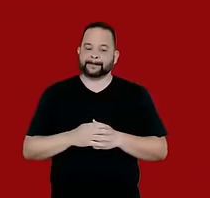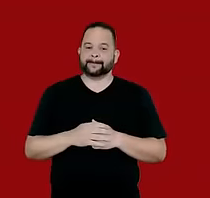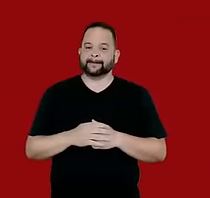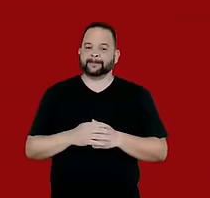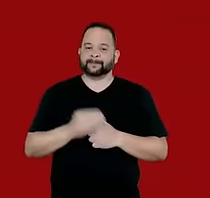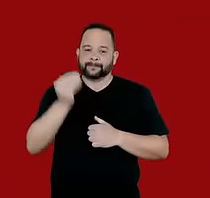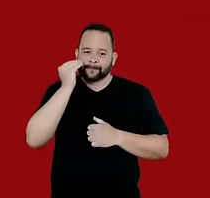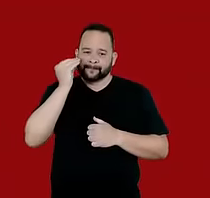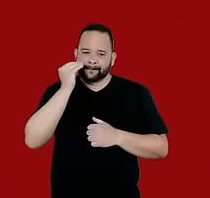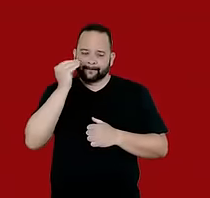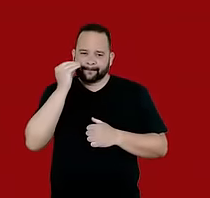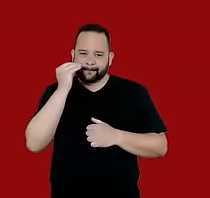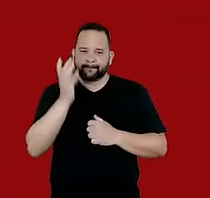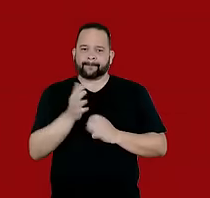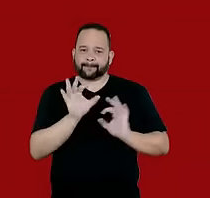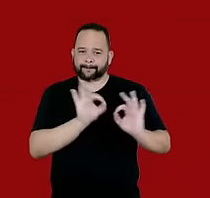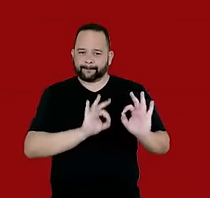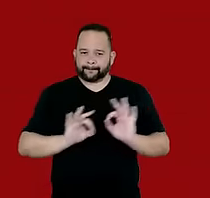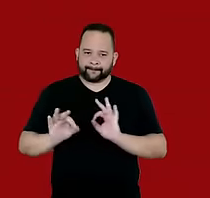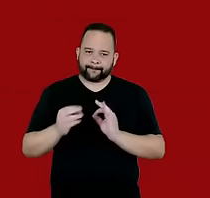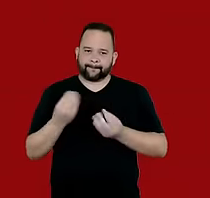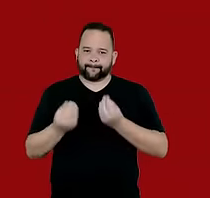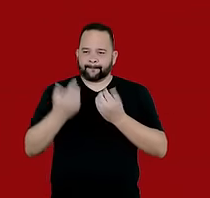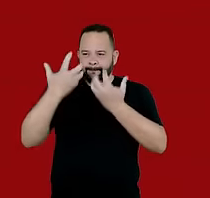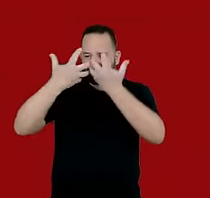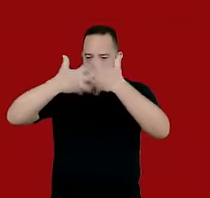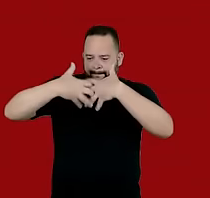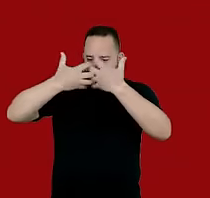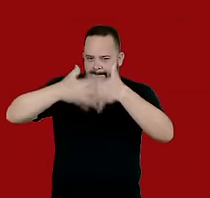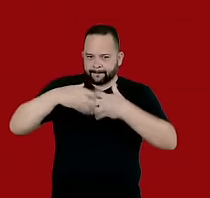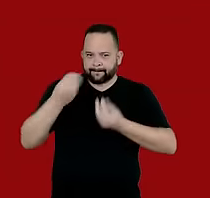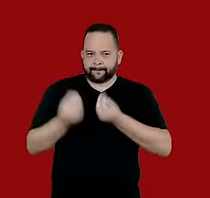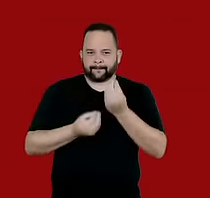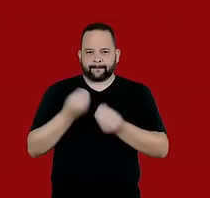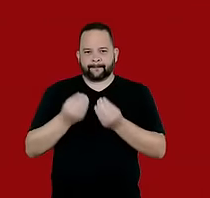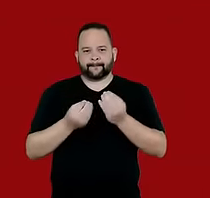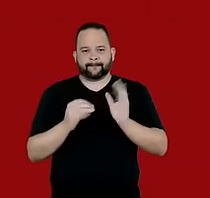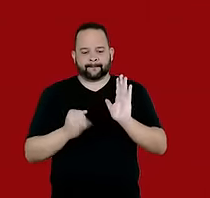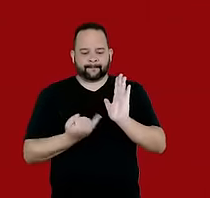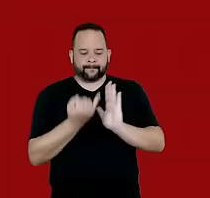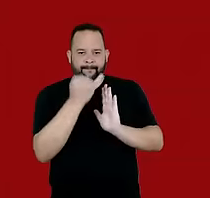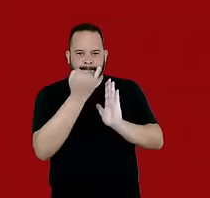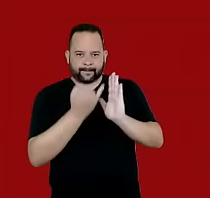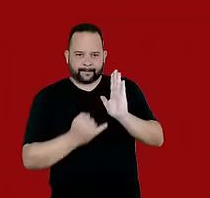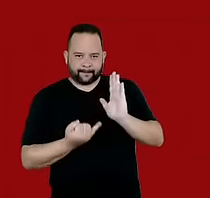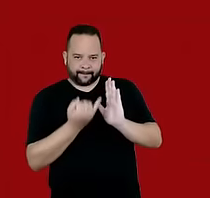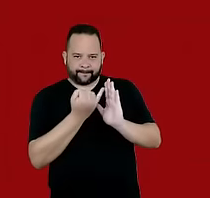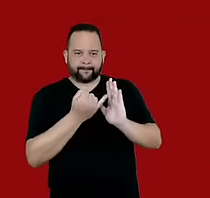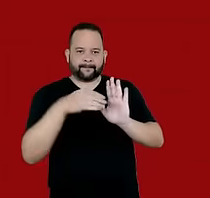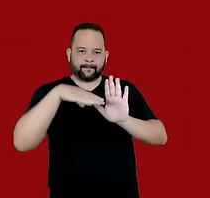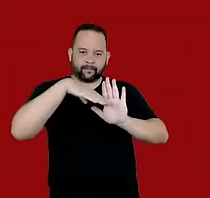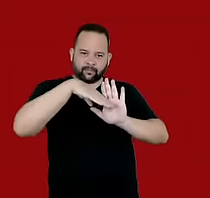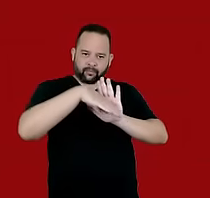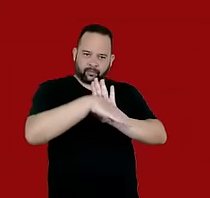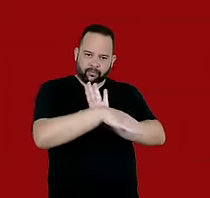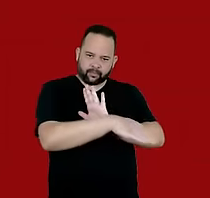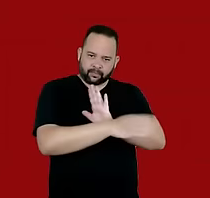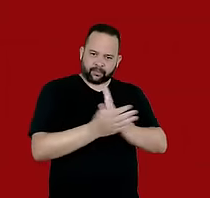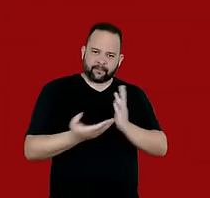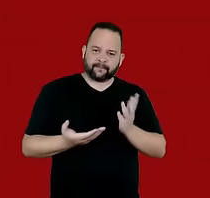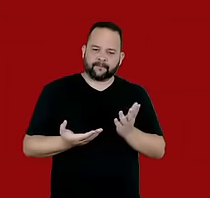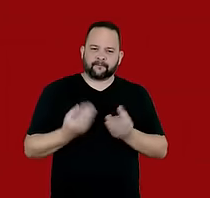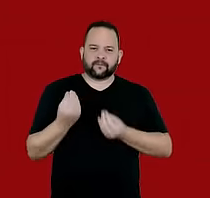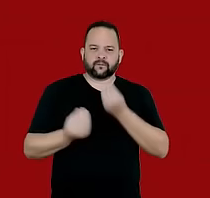tempo foi pensar como que vai se dar essa inflação essa desinflação Global da onde é que a da desinflação da onde que a desinflação